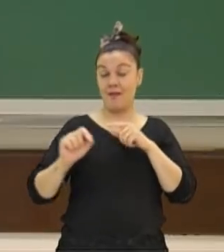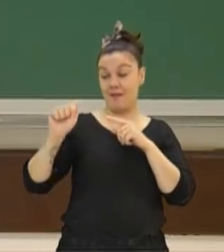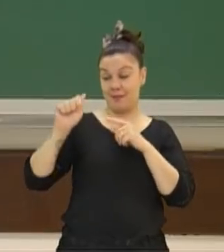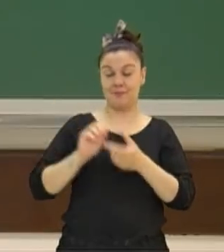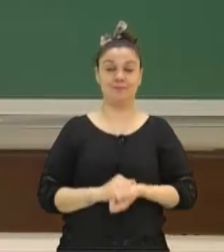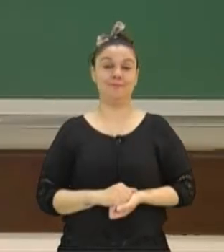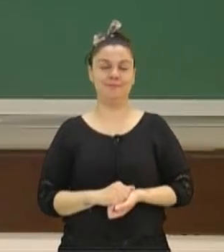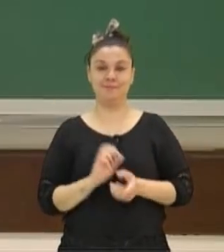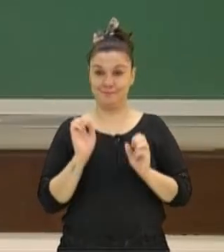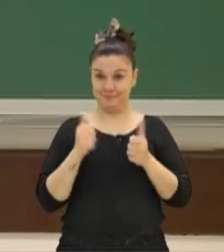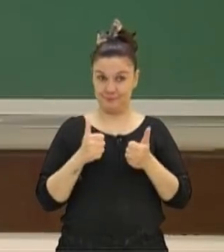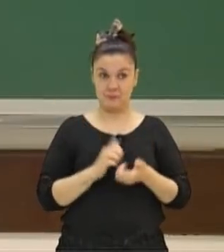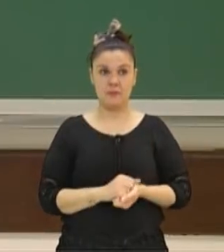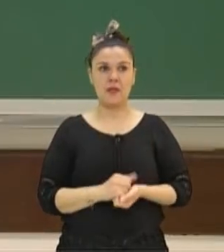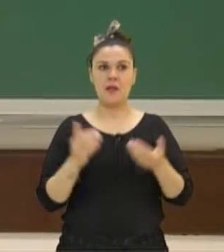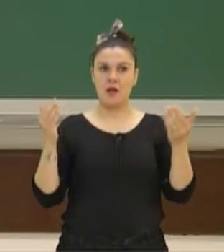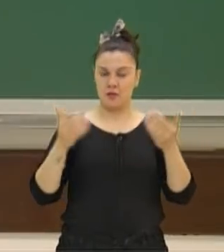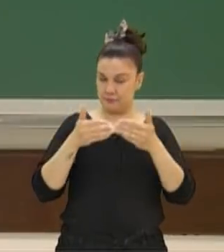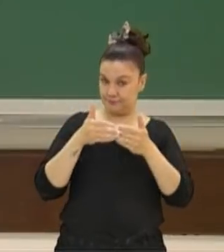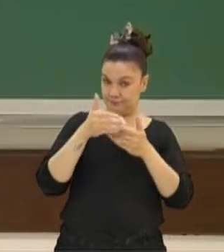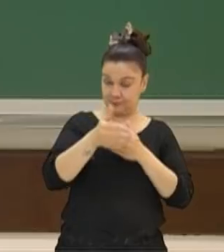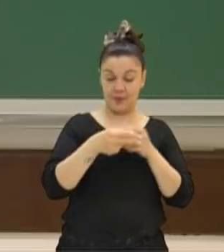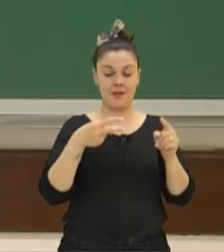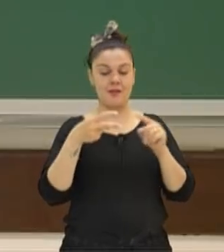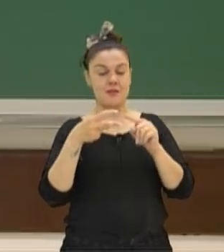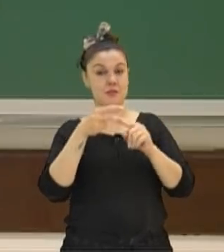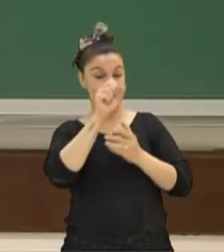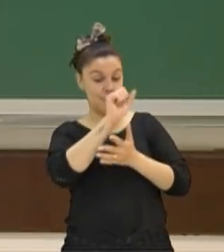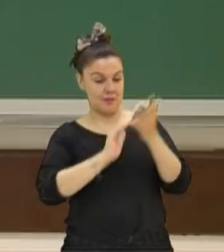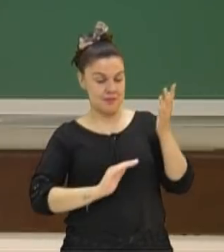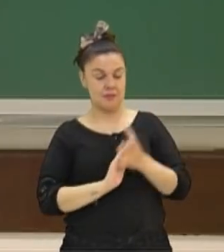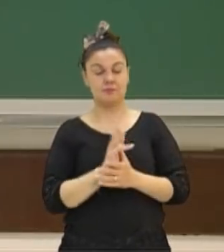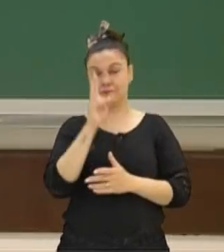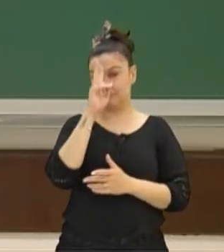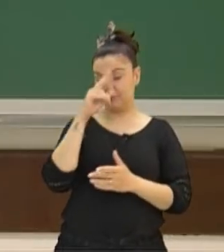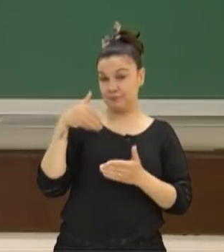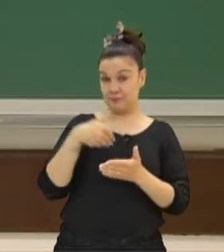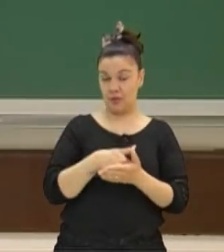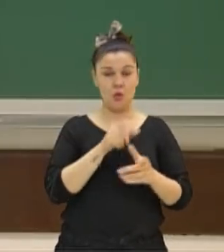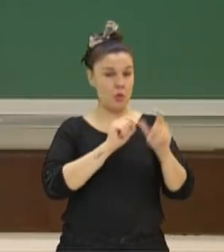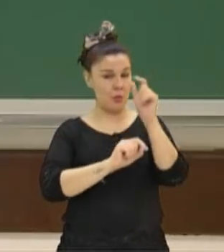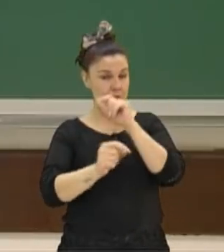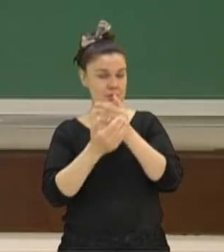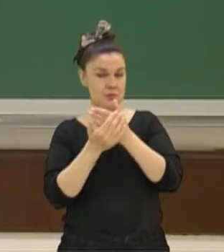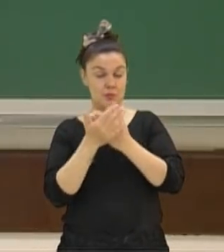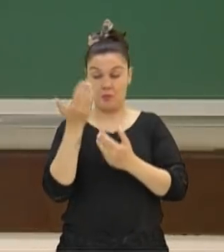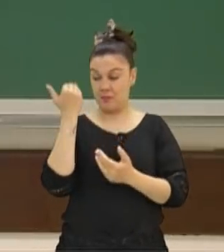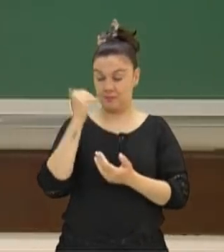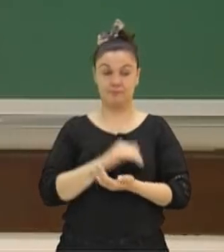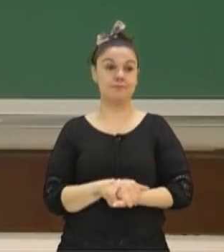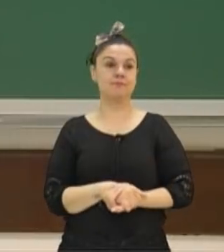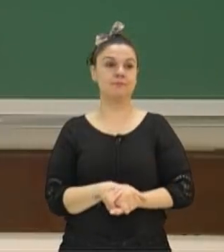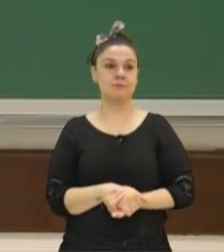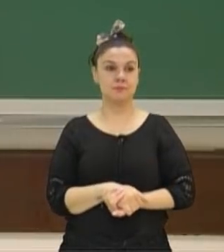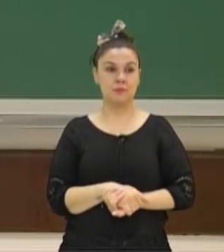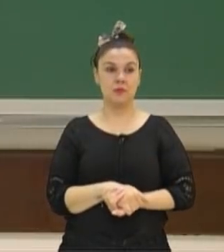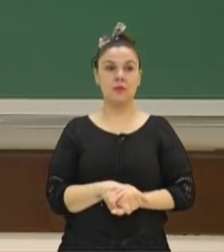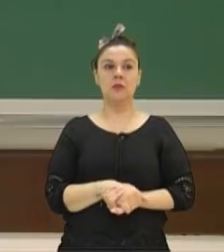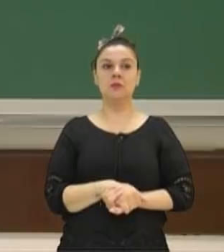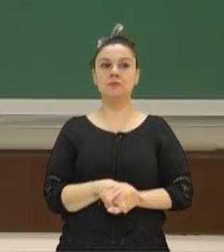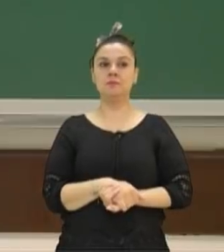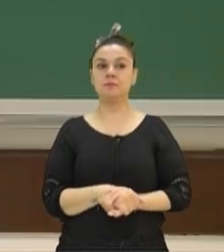A. E aí, seguindo, temos um exercício para relembrar o que nós vimos na aula passada.